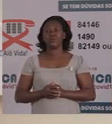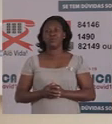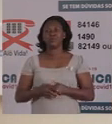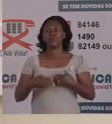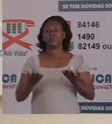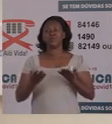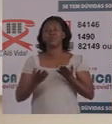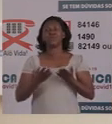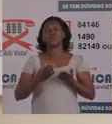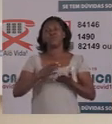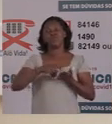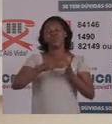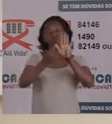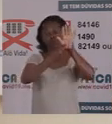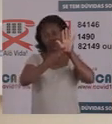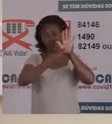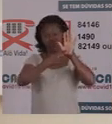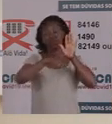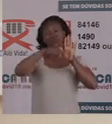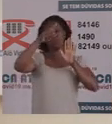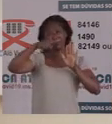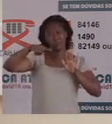Este gráfico que eu tenho mostrado todas as semanas